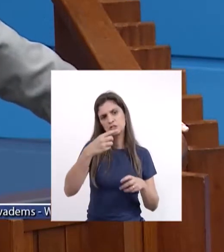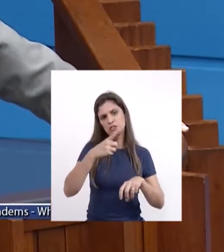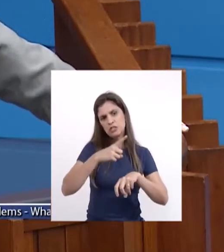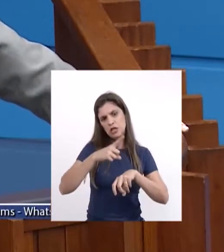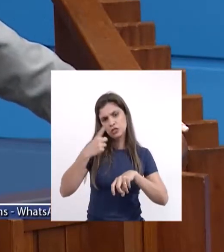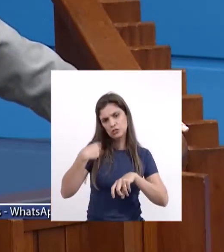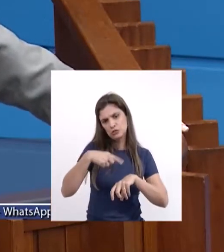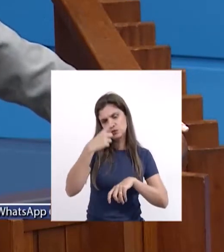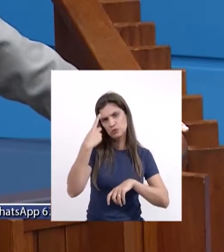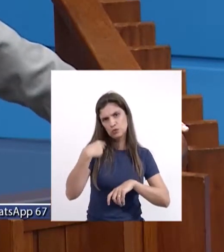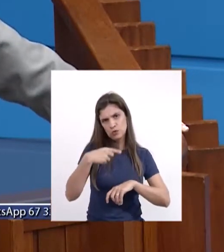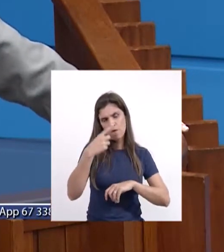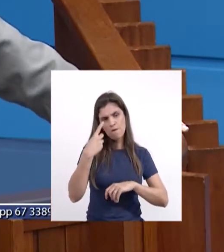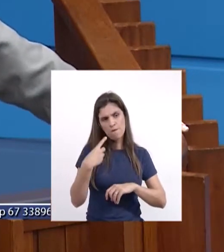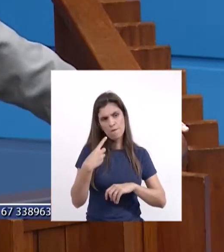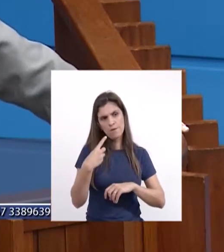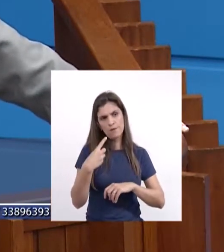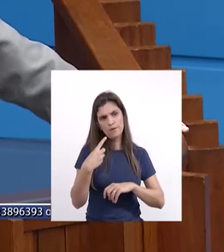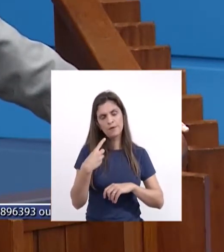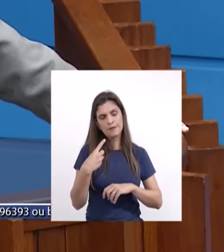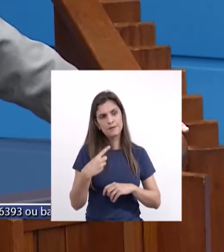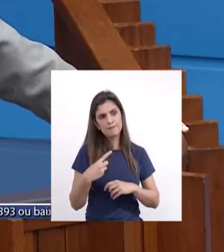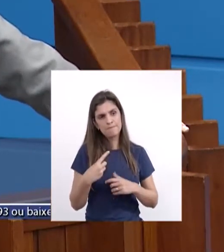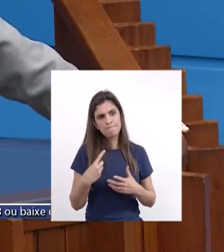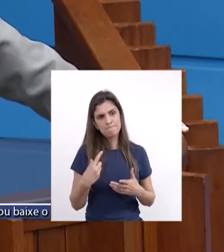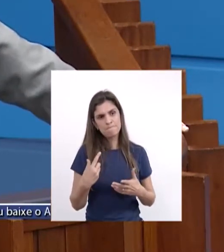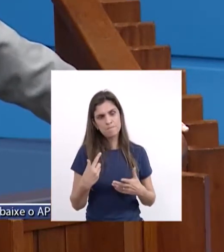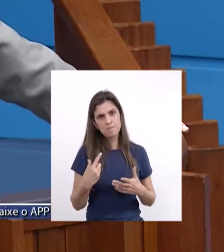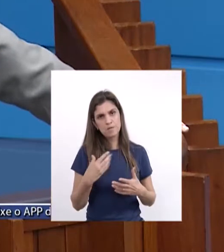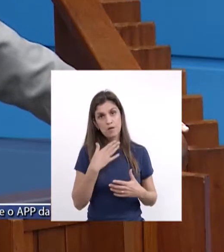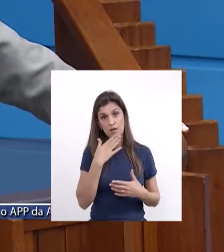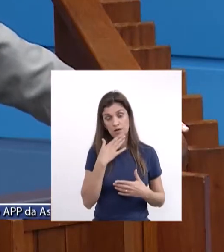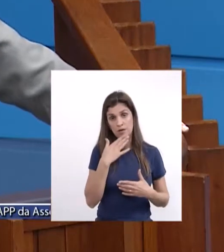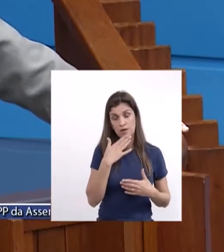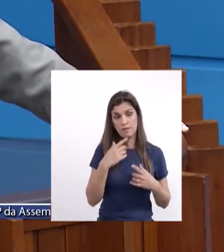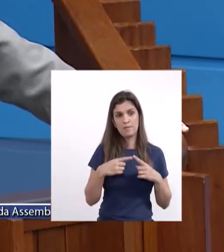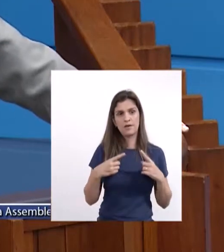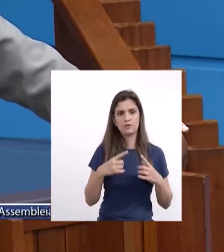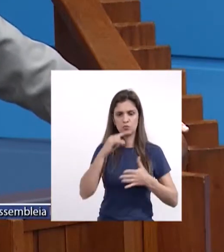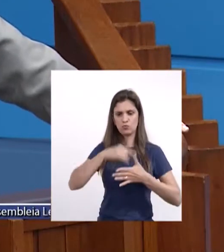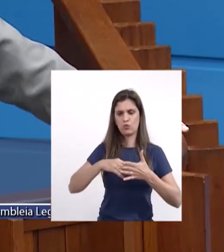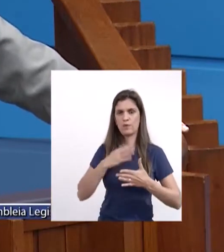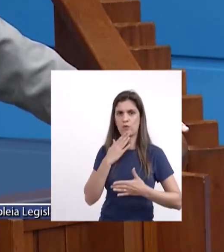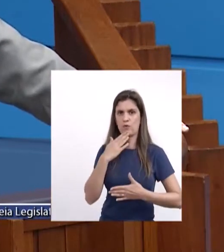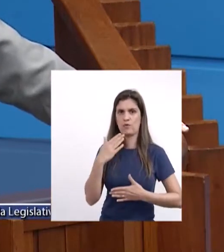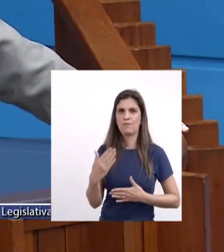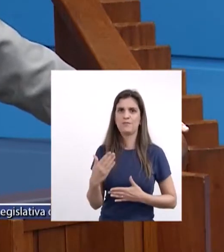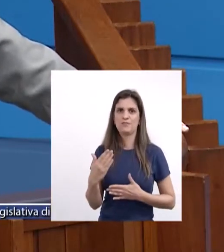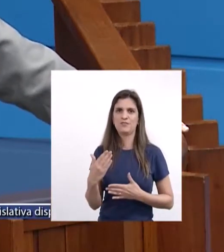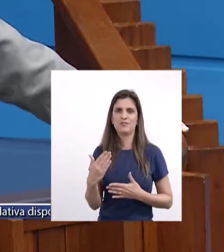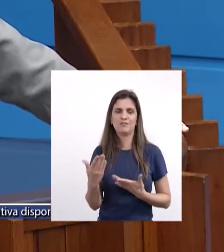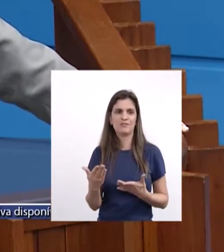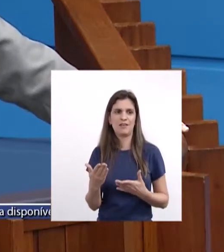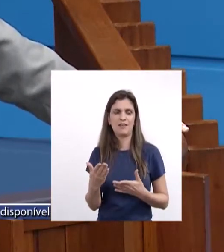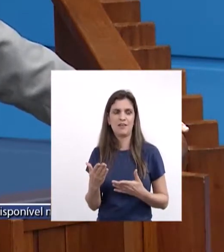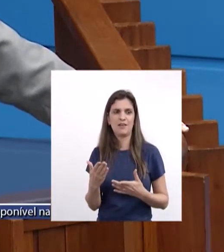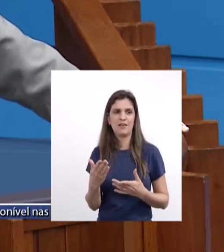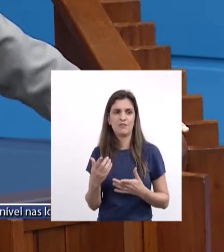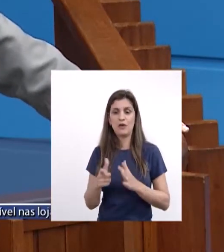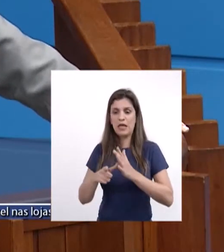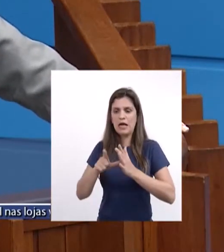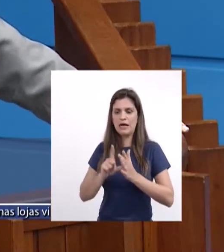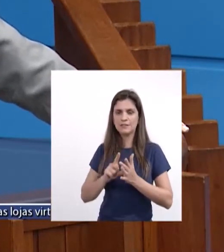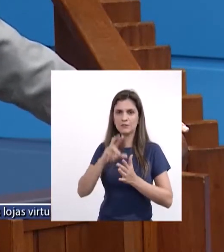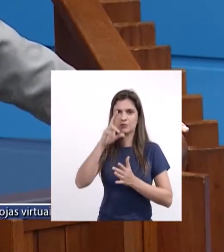um trabalho de fôlego, sequer almoçou, porque o pedido entrou às 11 horas e às 13h47, deputado Gerson Claro,